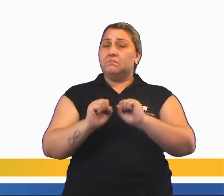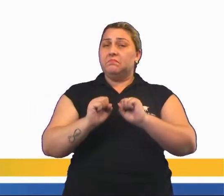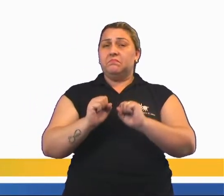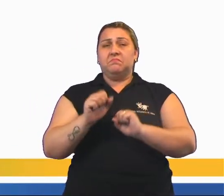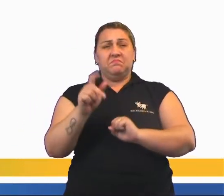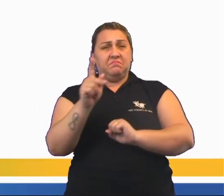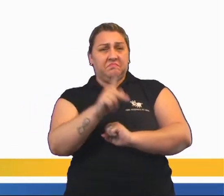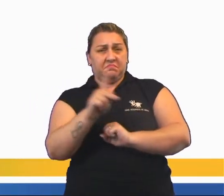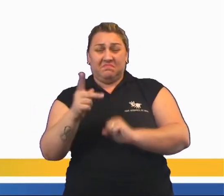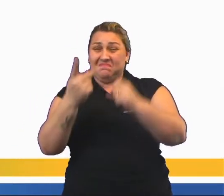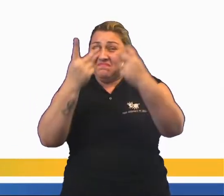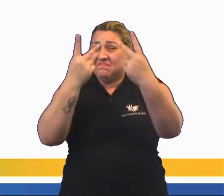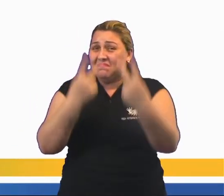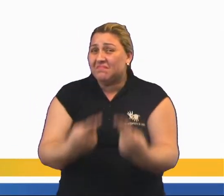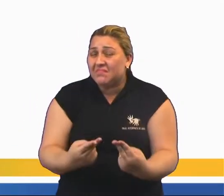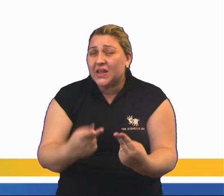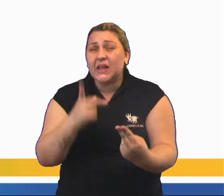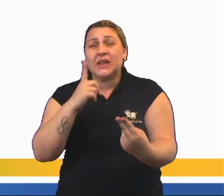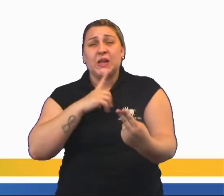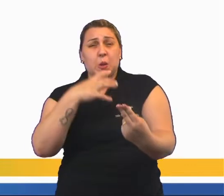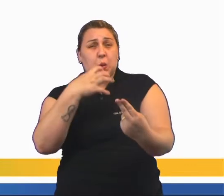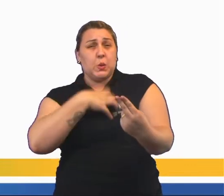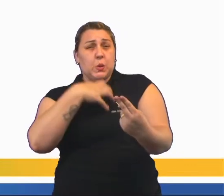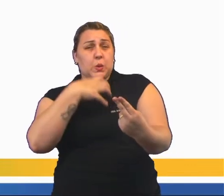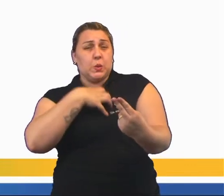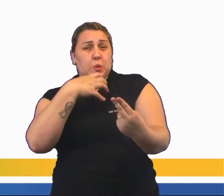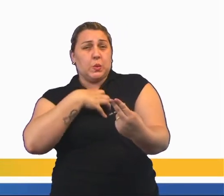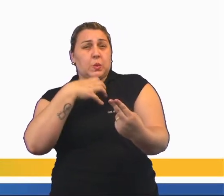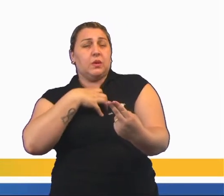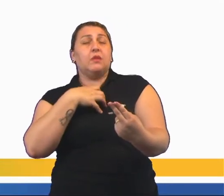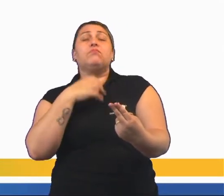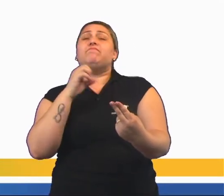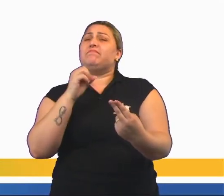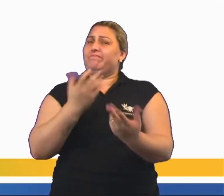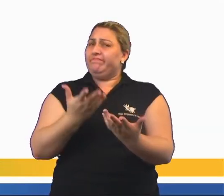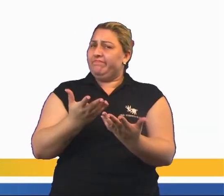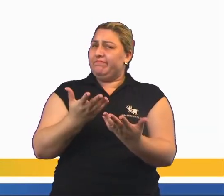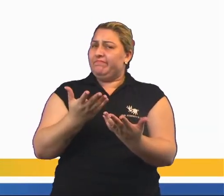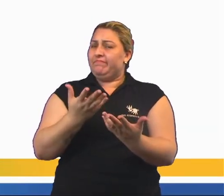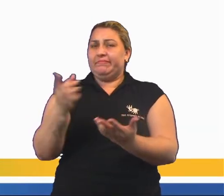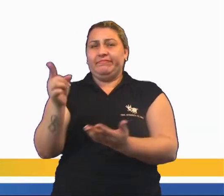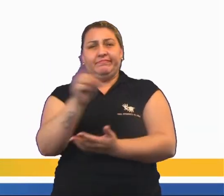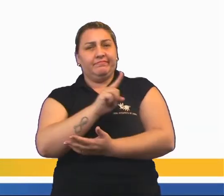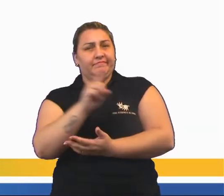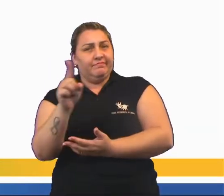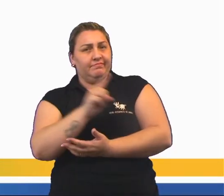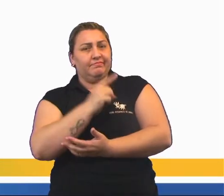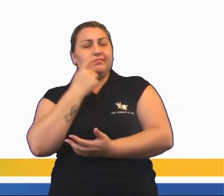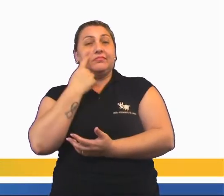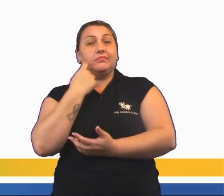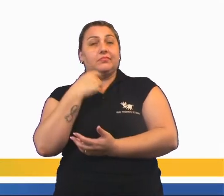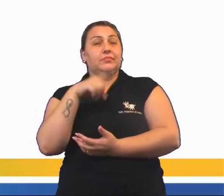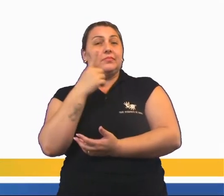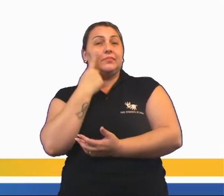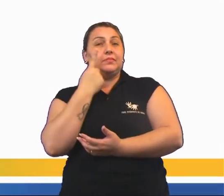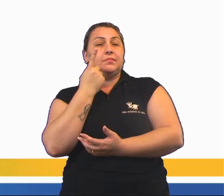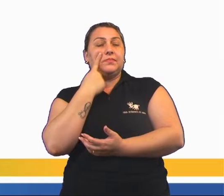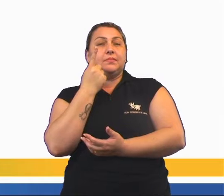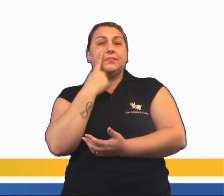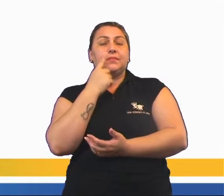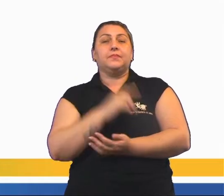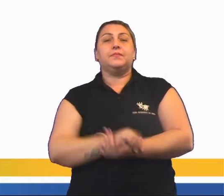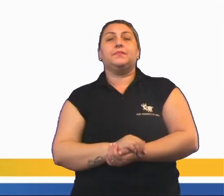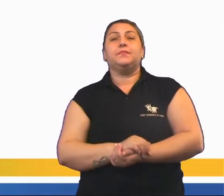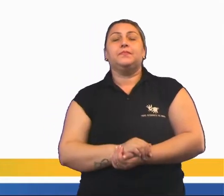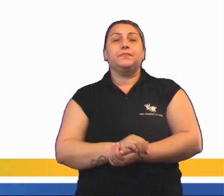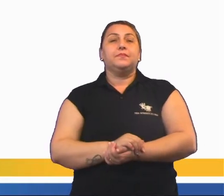assim, professora, é igual, tem a mesma causa e efeito. Será? Não, tá, turminha? Olha só, a placa